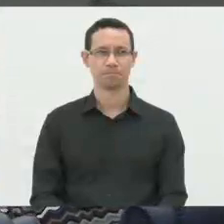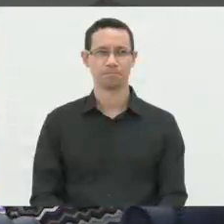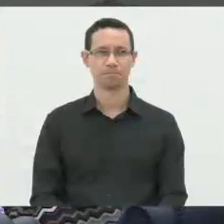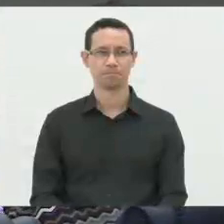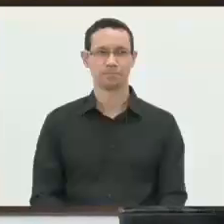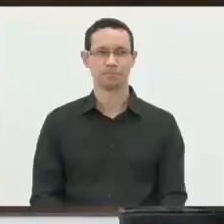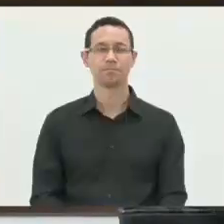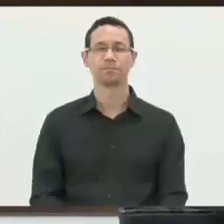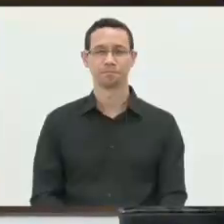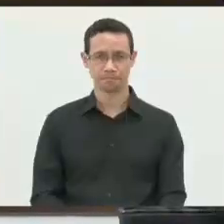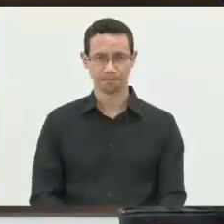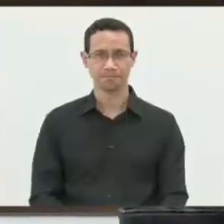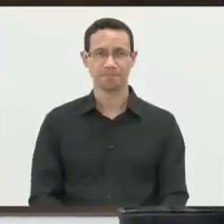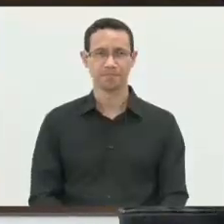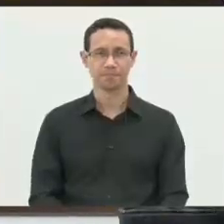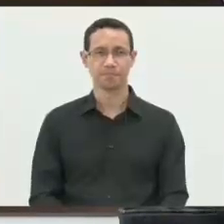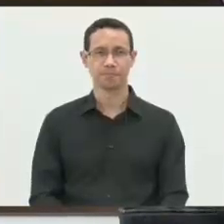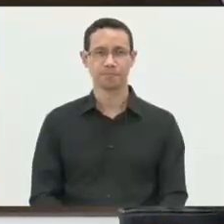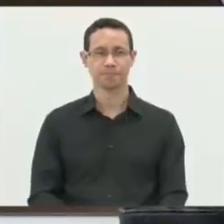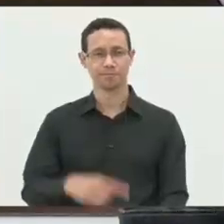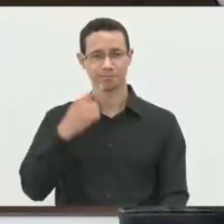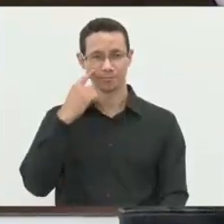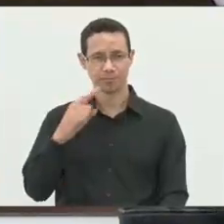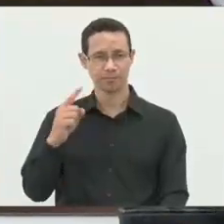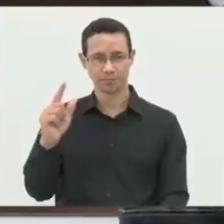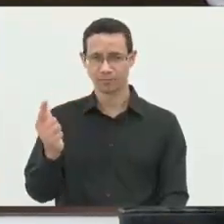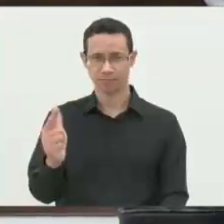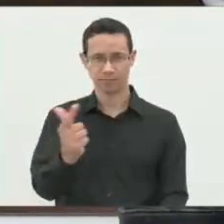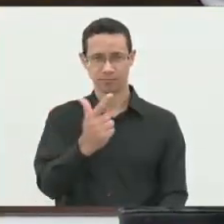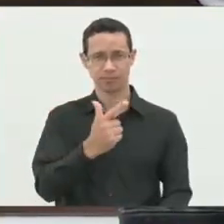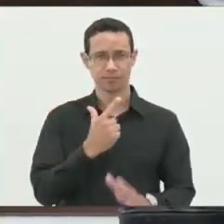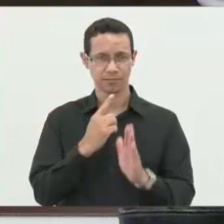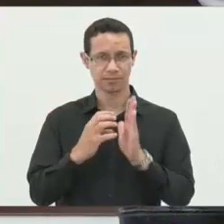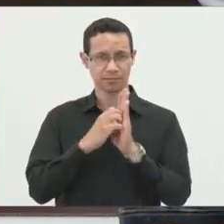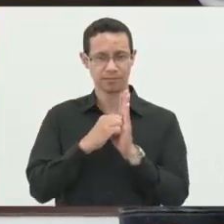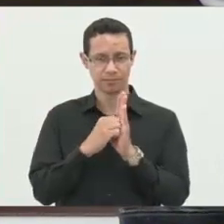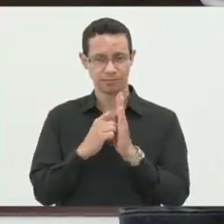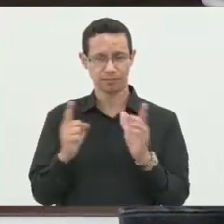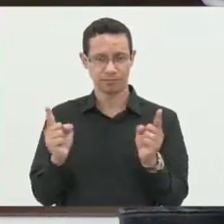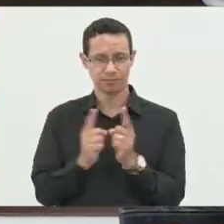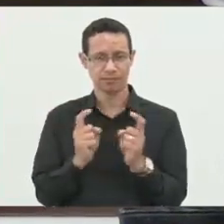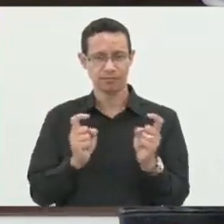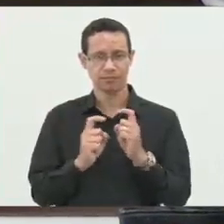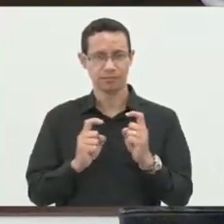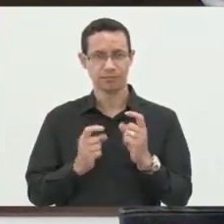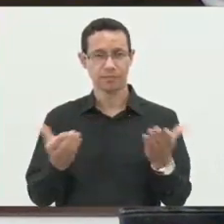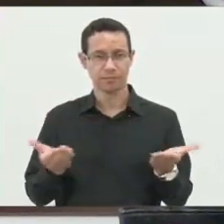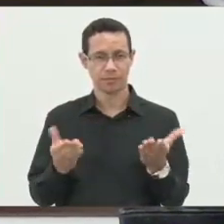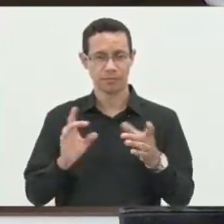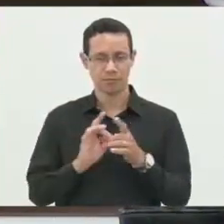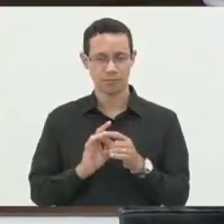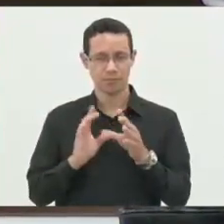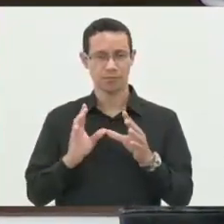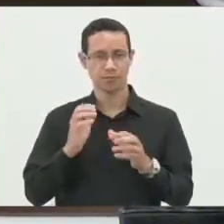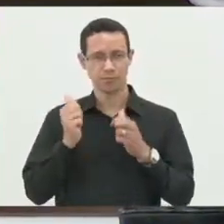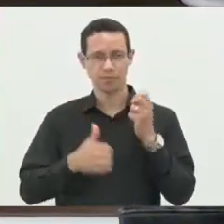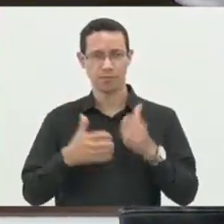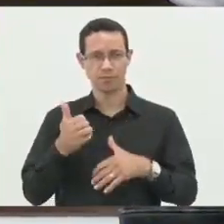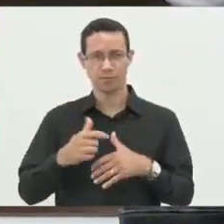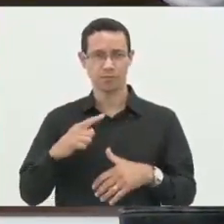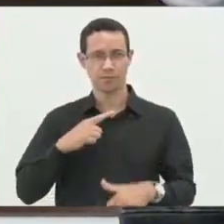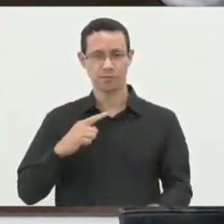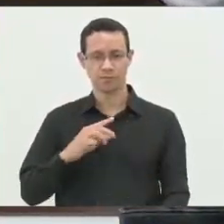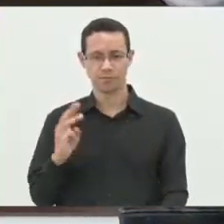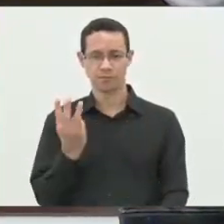tendo em vista não haver mais oradores inscritos no pequeno expediente passamos a Tribuna Livre onde temos três